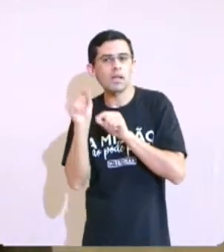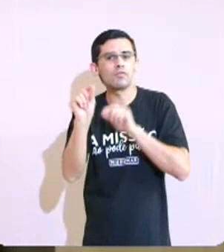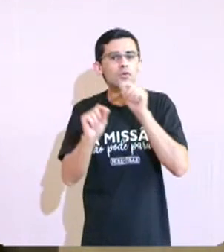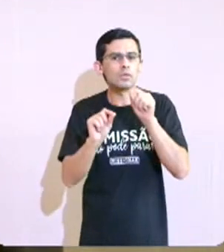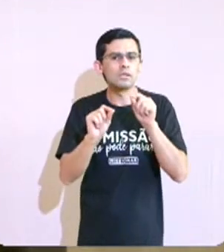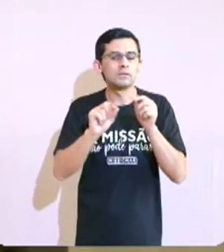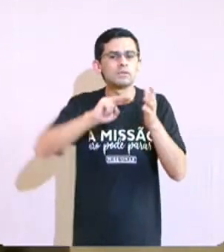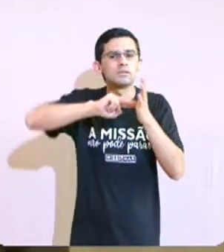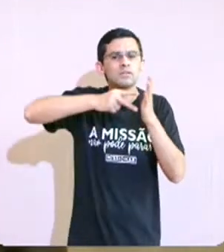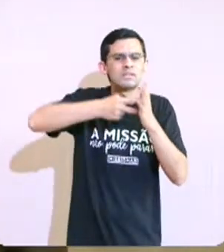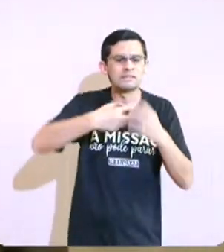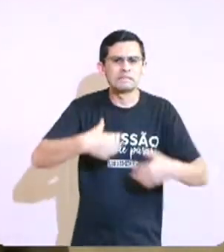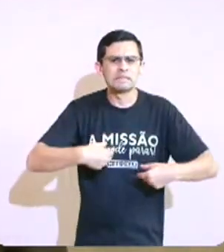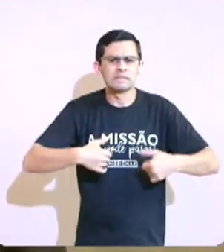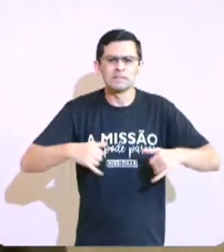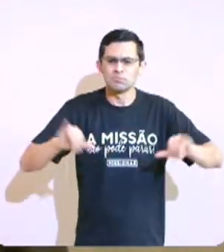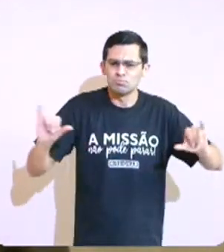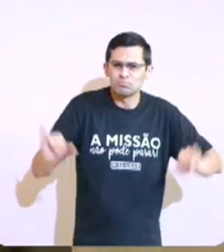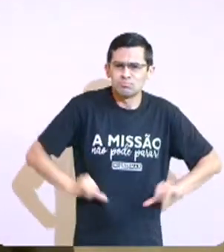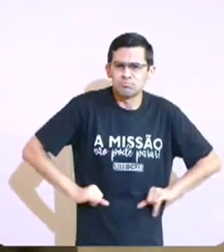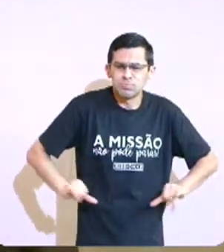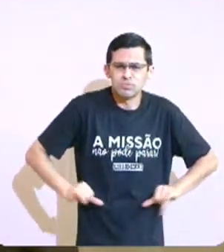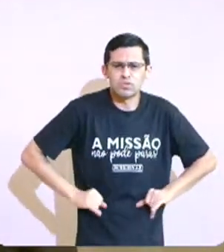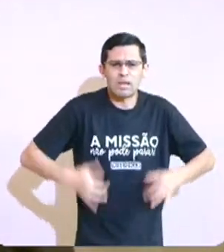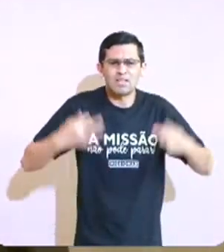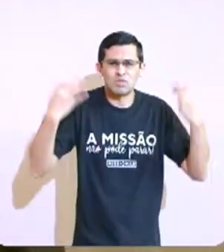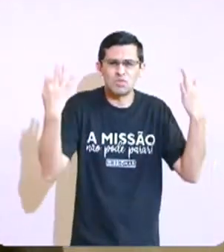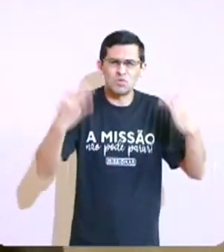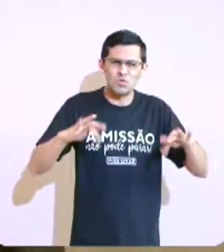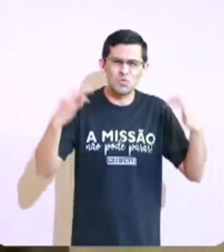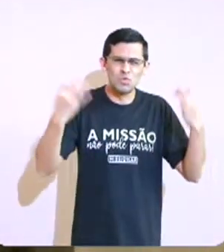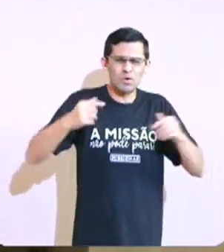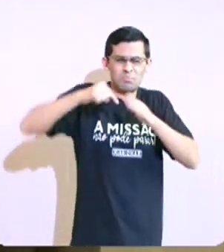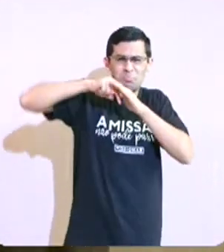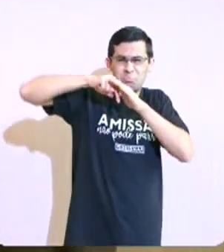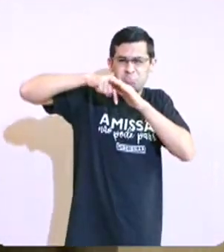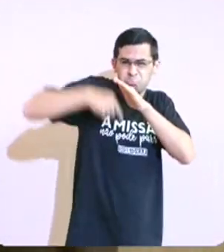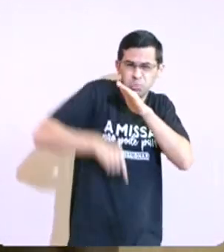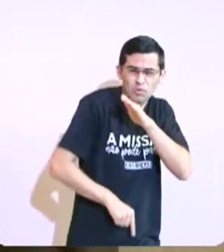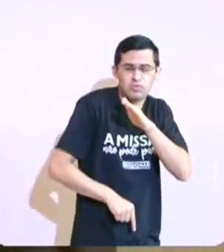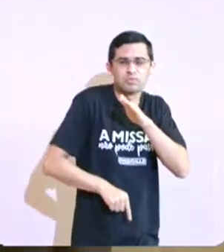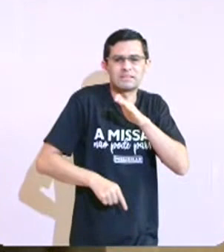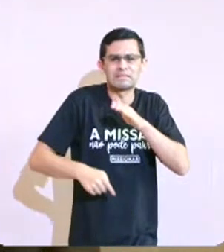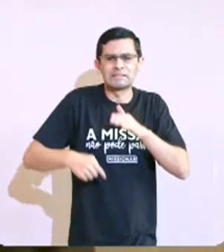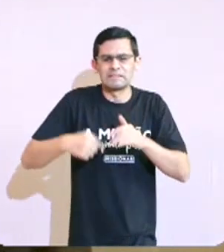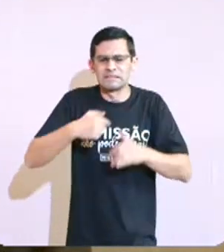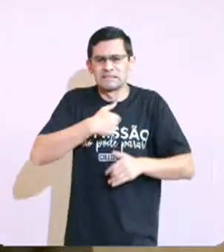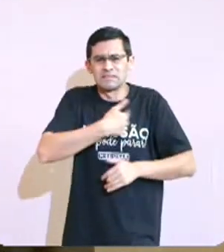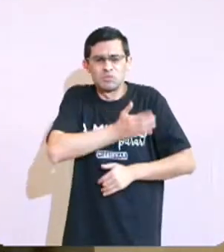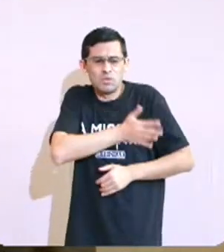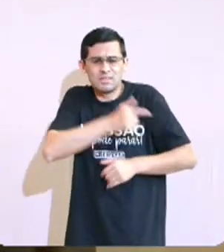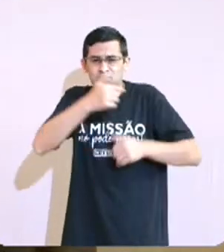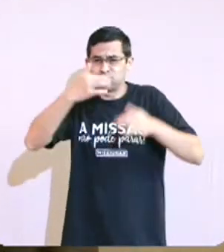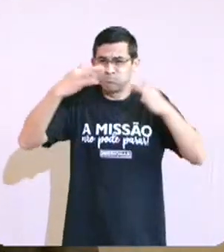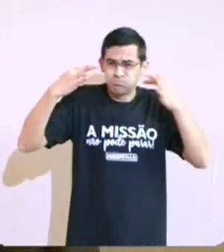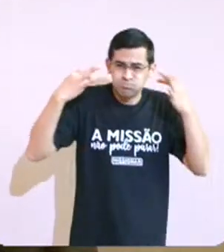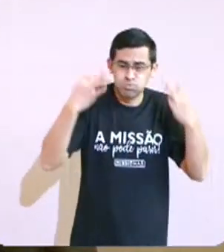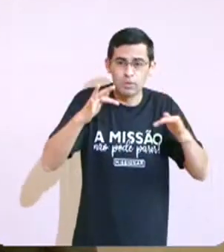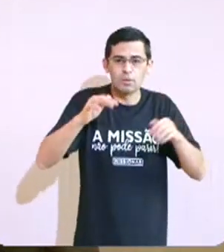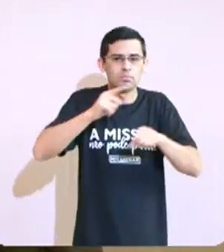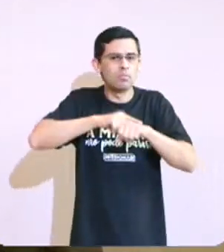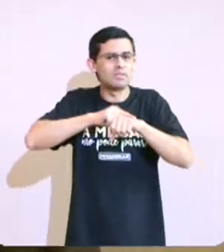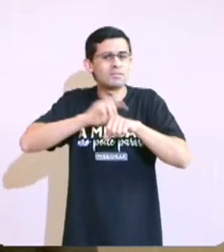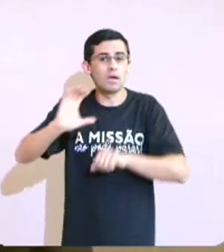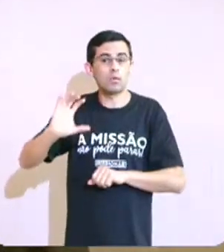dor gerada por uma cólica intestinal, uma pedra renal, uma pontada aguda no coração. Quando ela